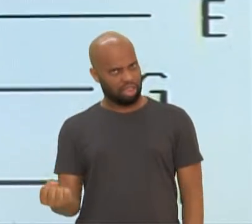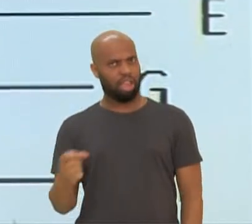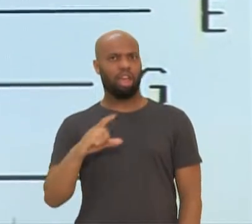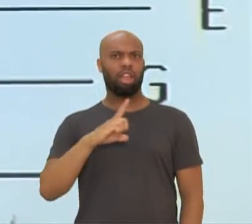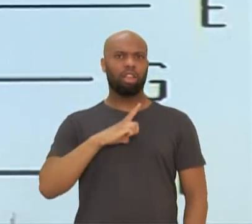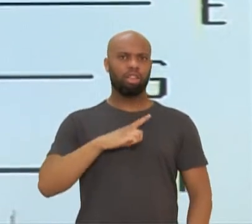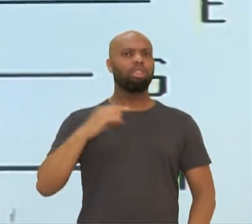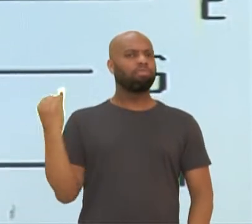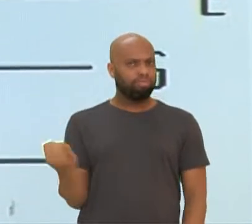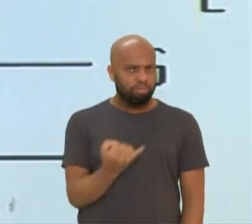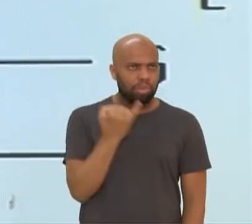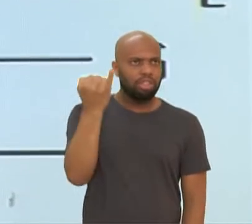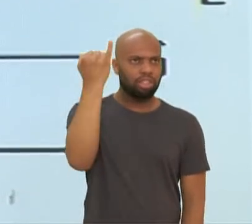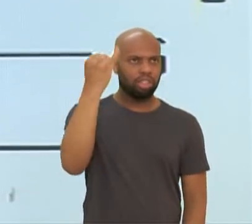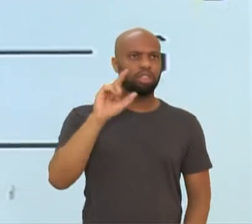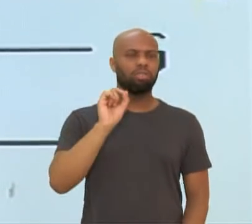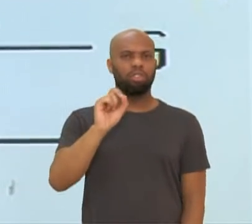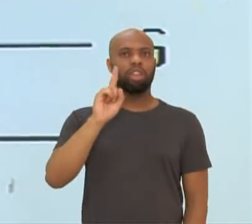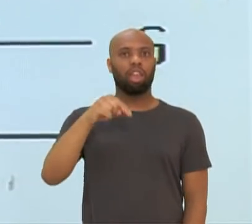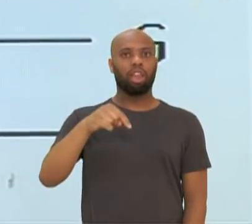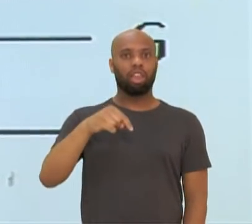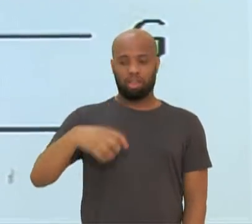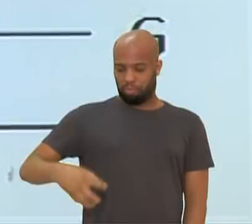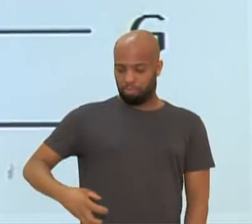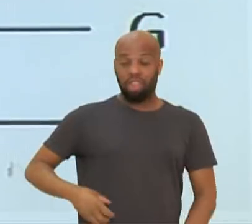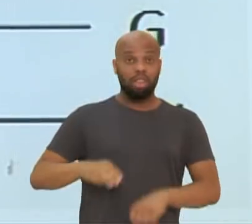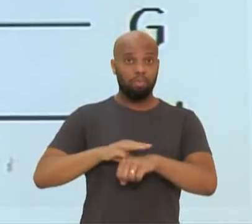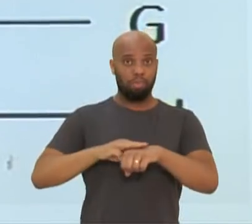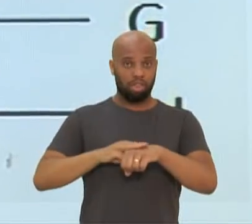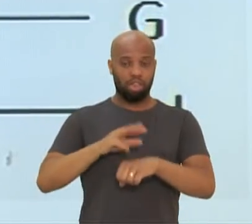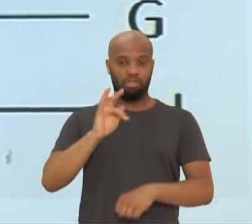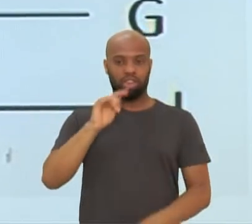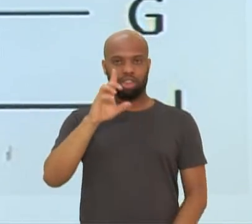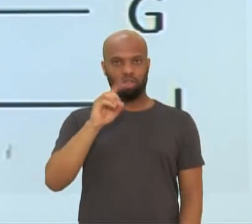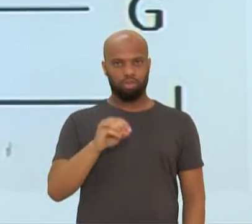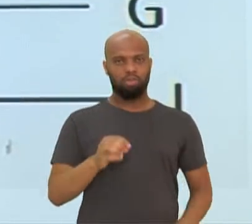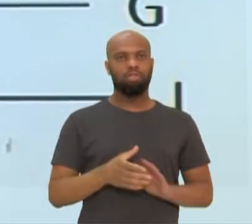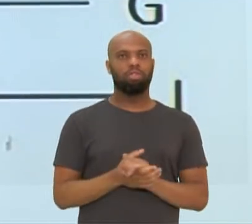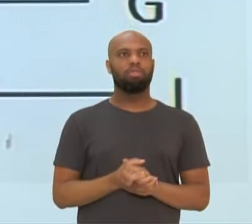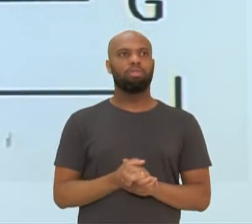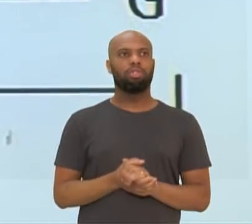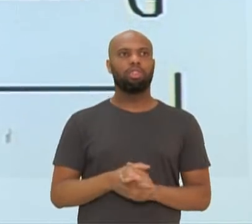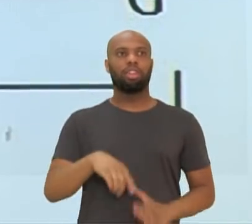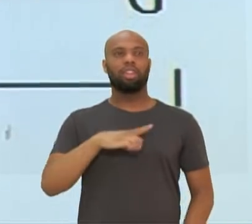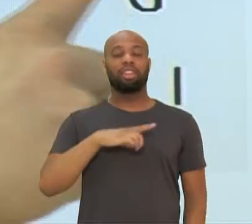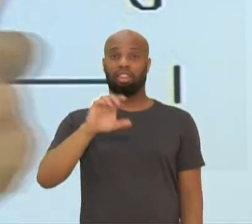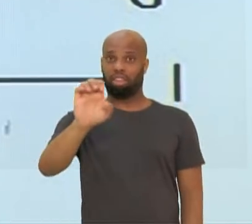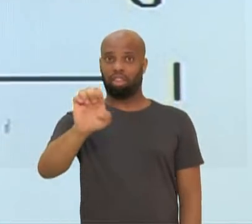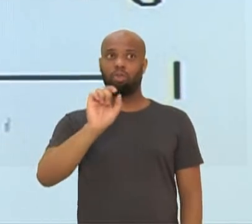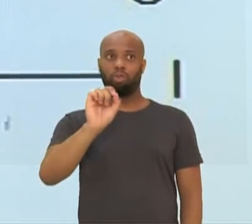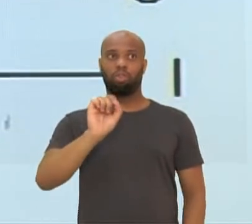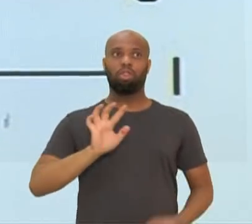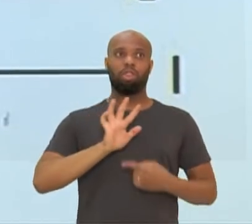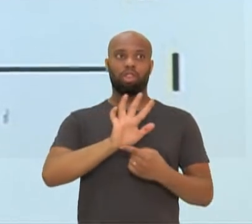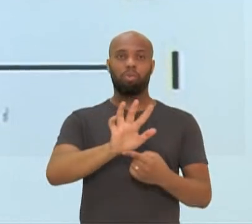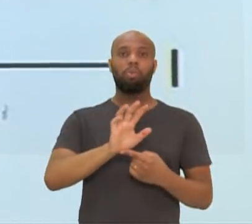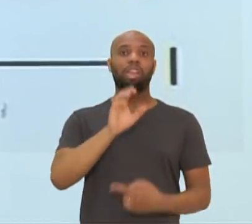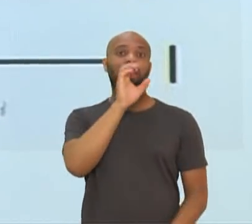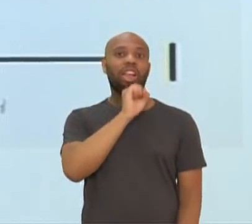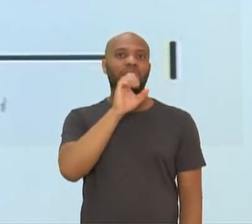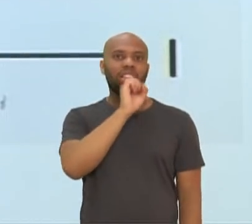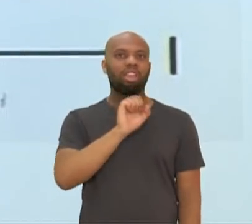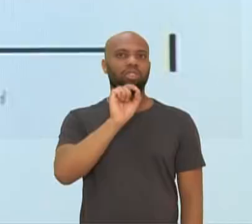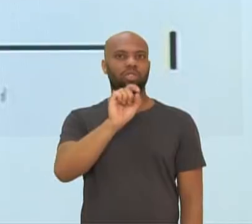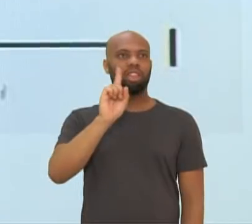órgão super importante, tá? Que é o fígado. Depois nós temos a letra E, mostrando em laranja